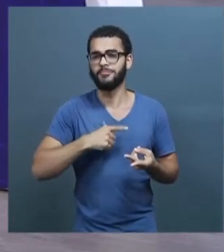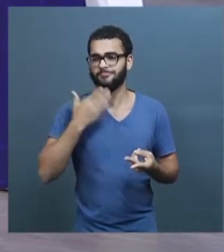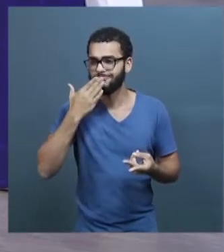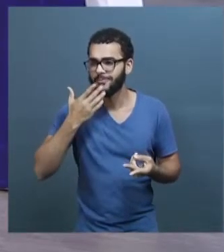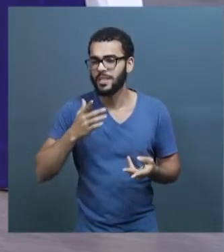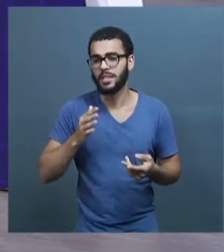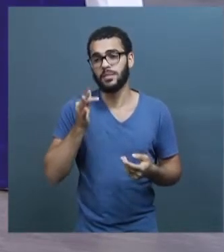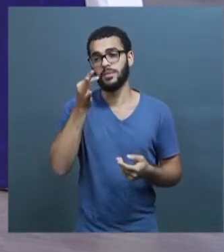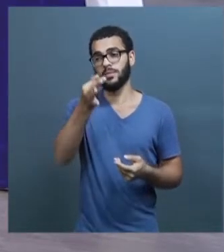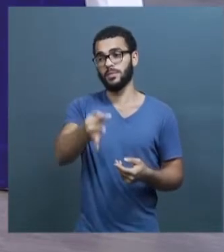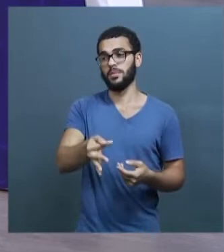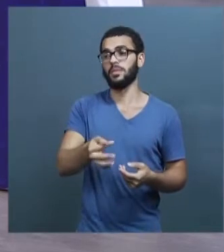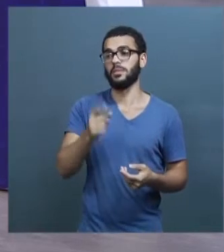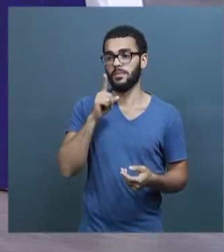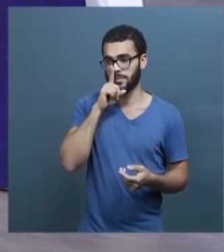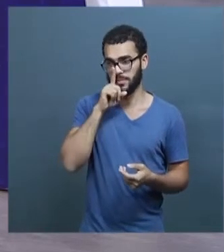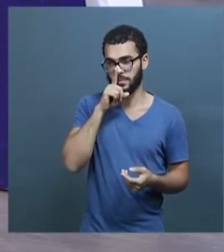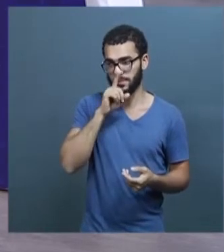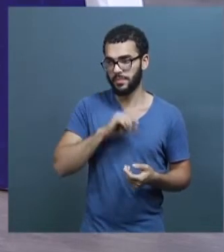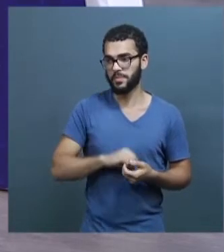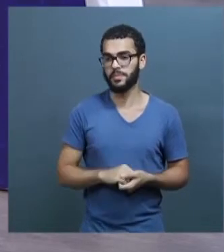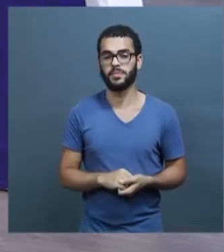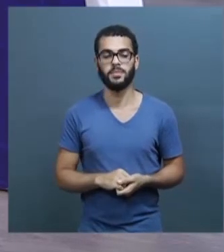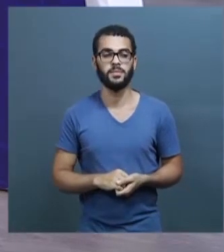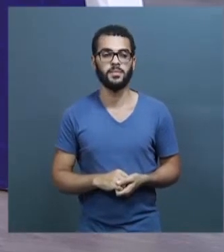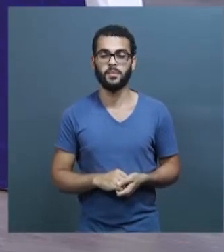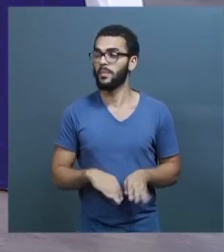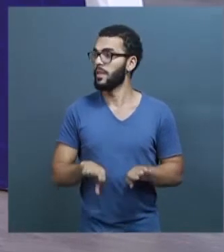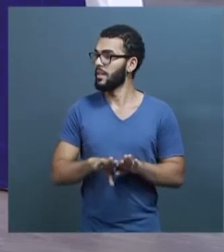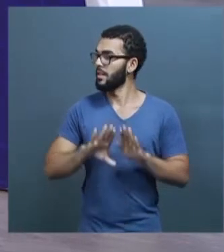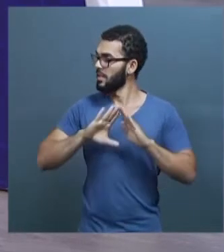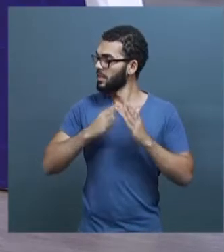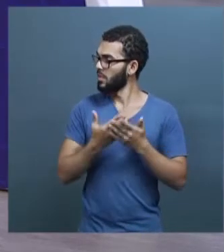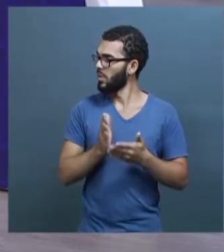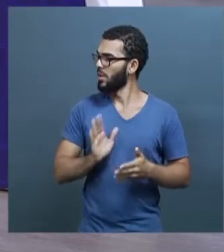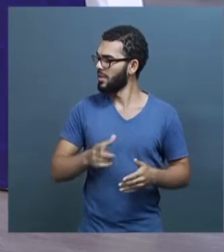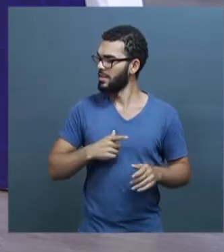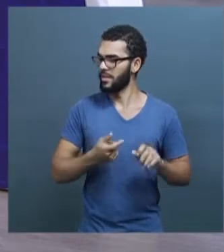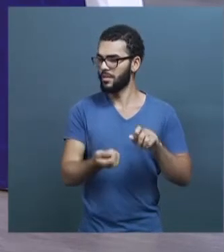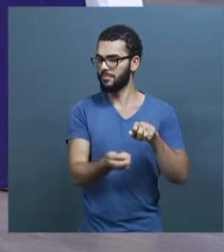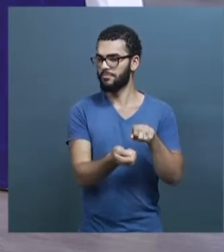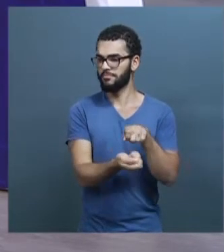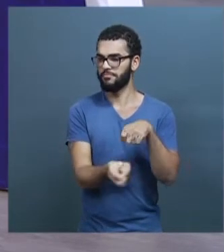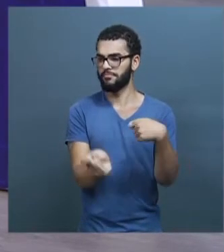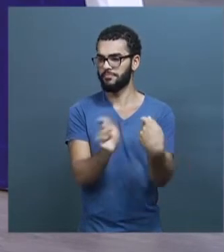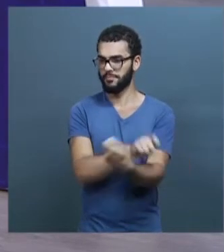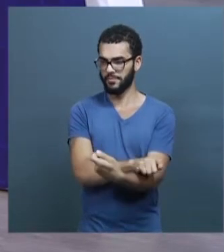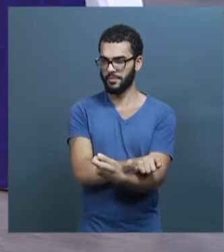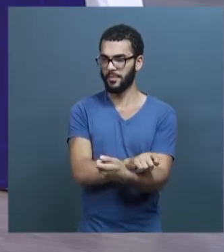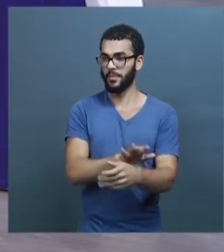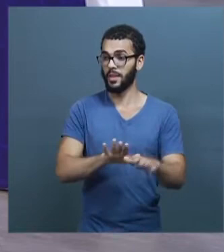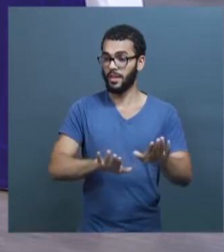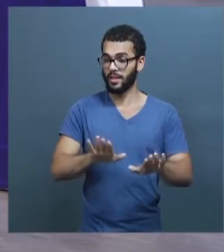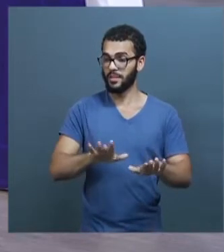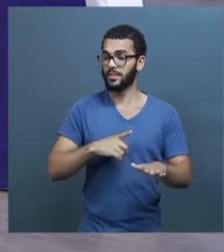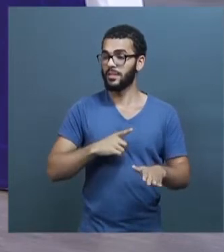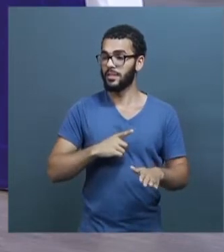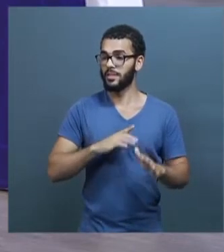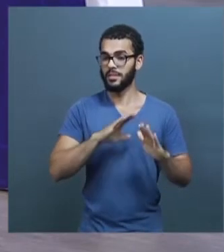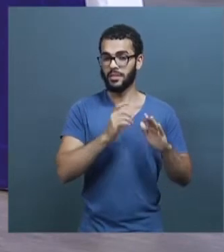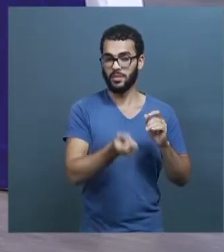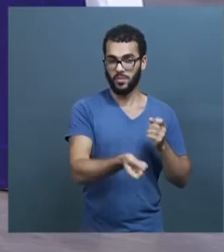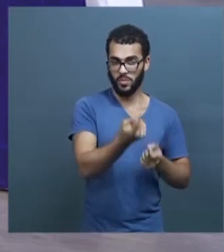Flávia, as escolas, muitas já se adequaram ao decreto e algumas ainda terão que se adequar. Independente